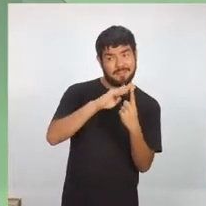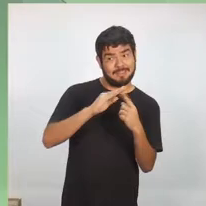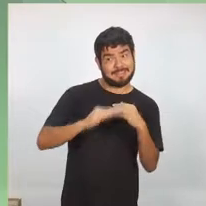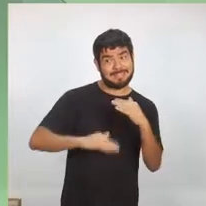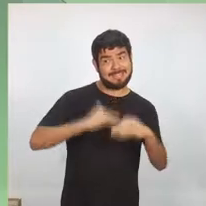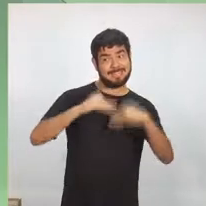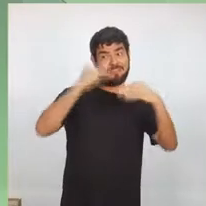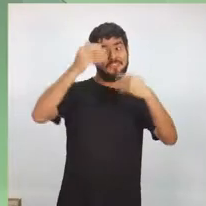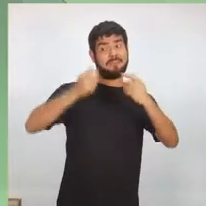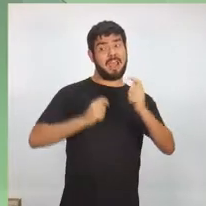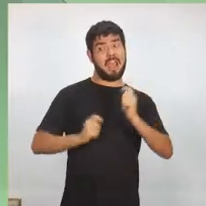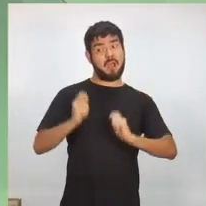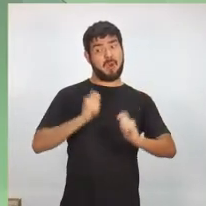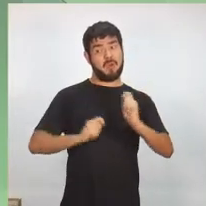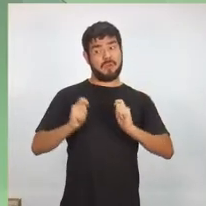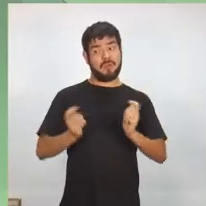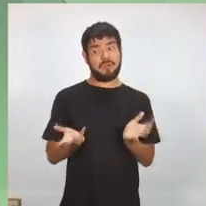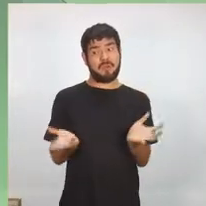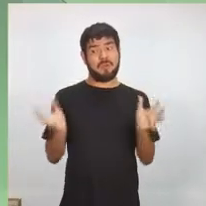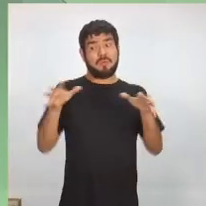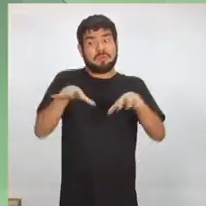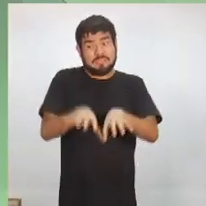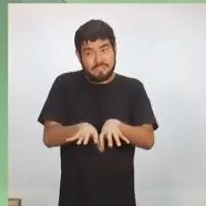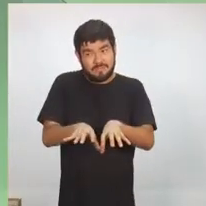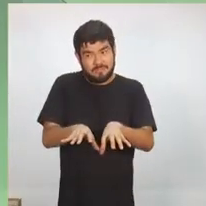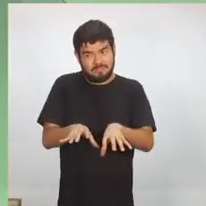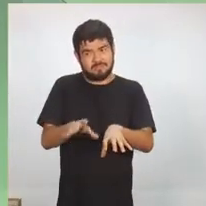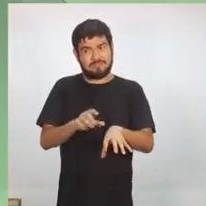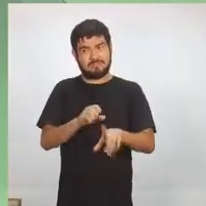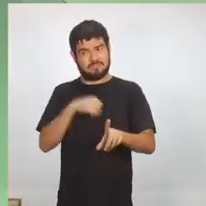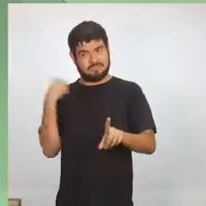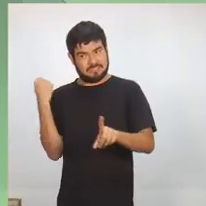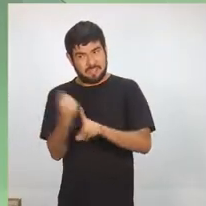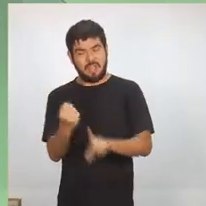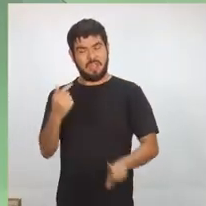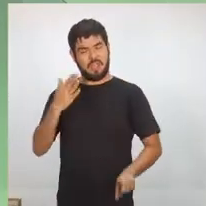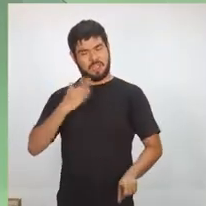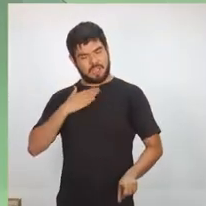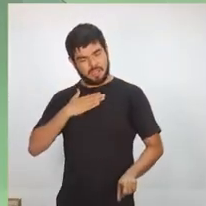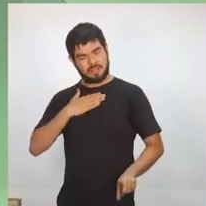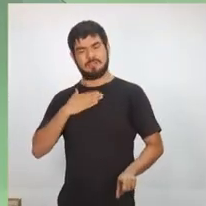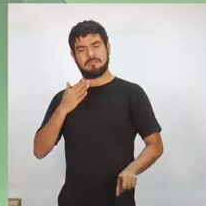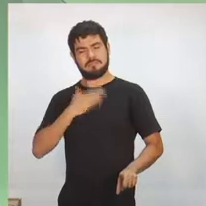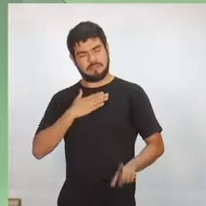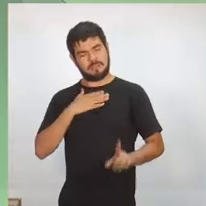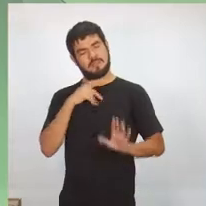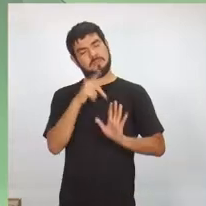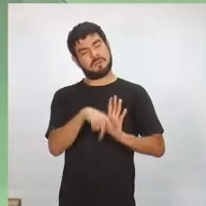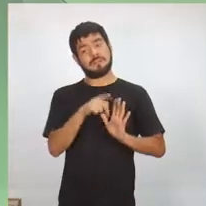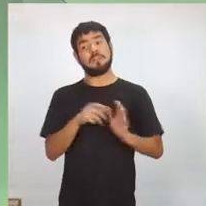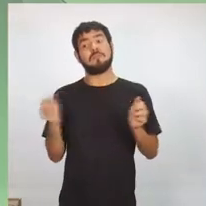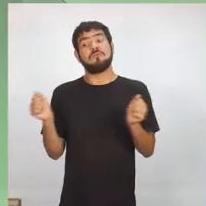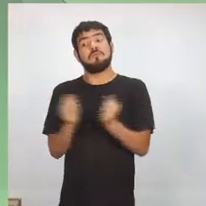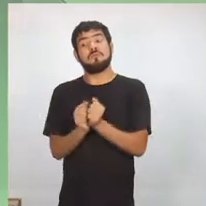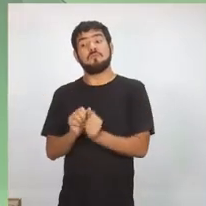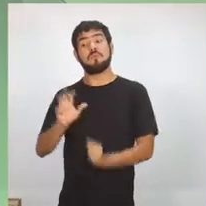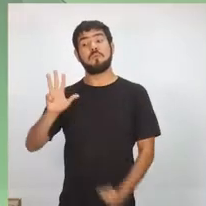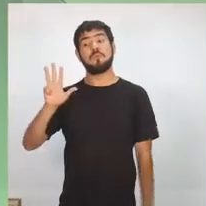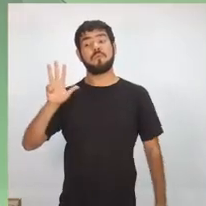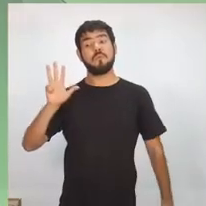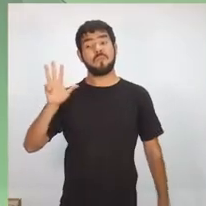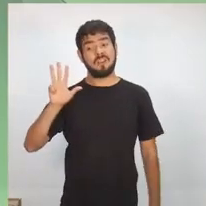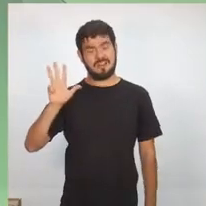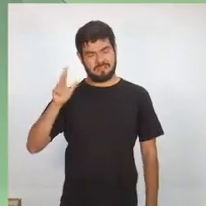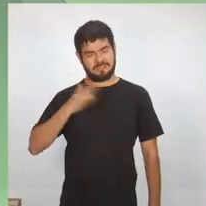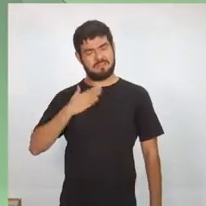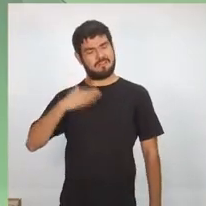desenvolvimento econômico com inclusão social, que eu represento, que é o projeto iniciado com o presidente Lula, que é o nosso candidato à